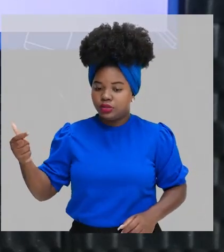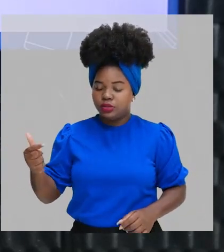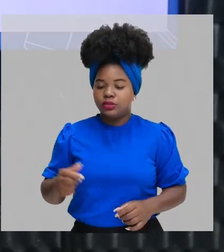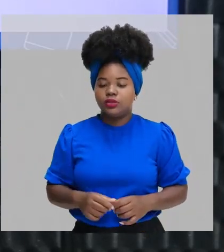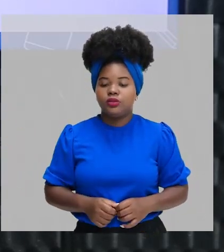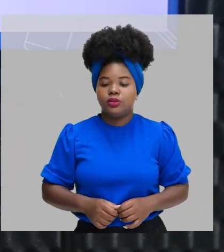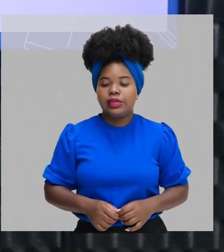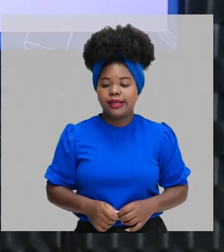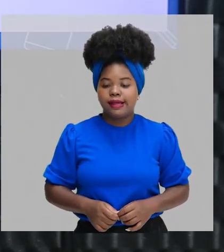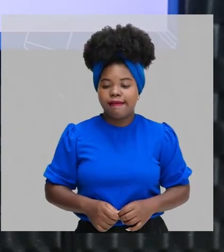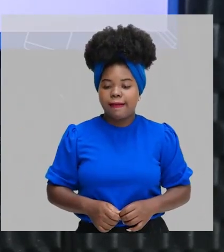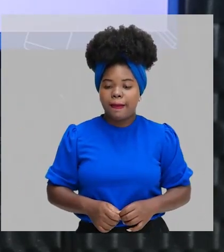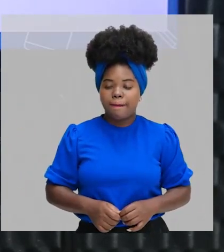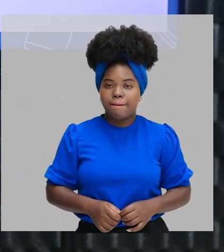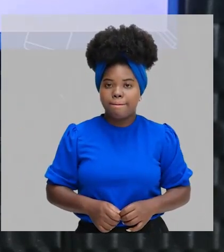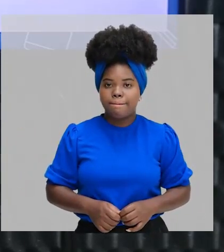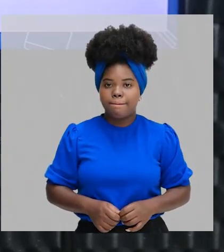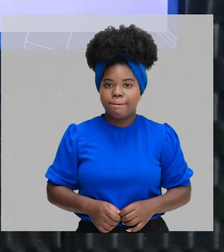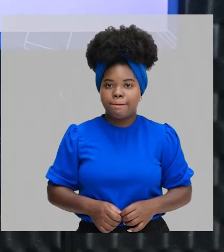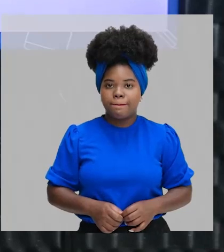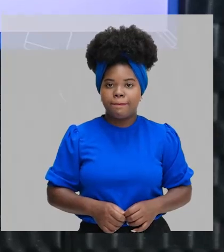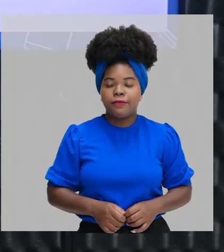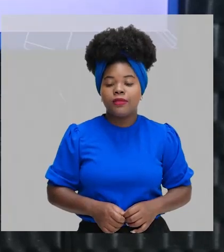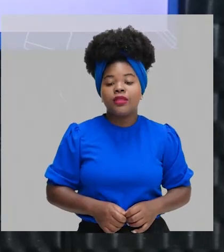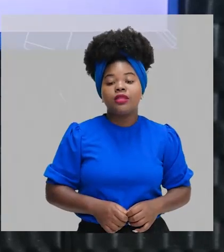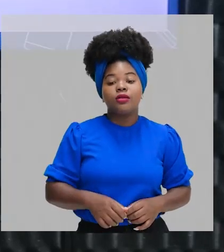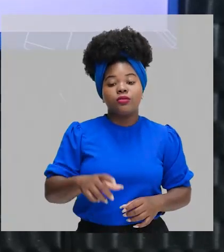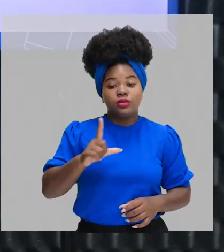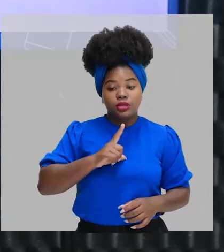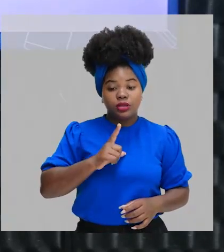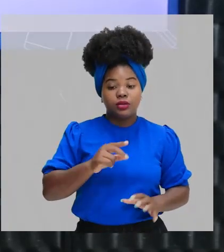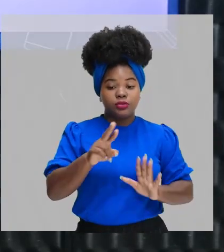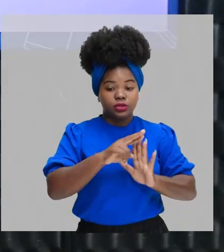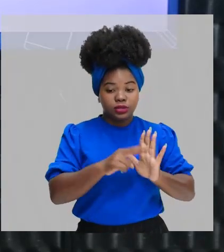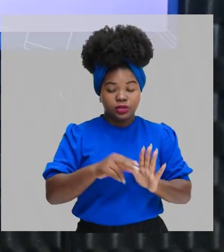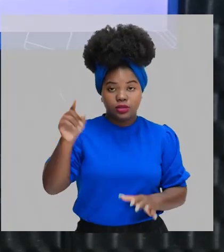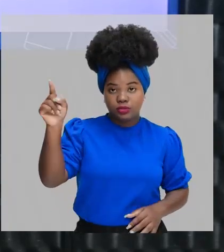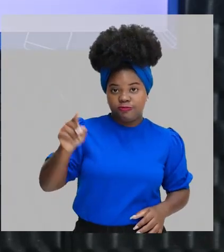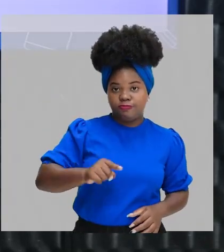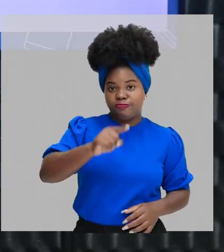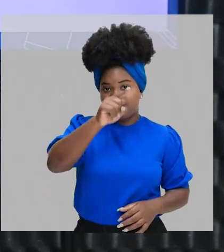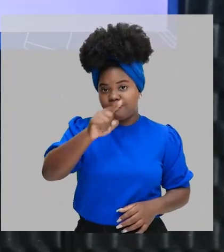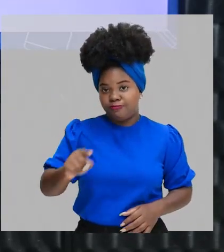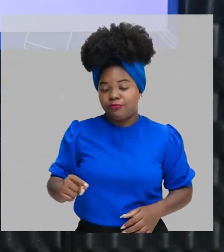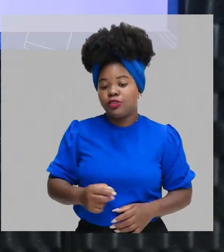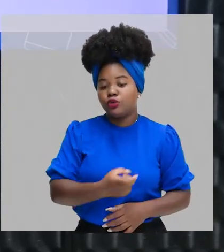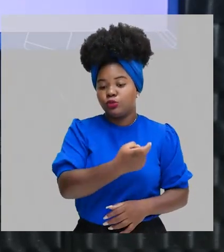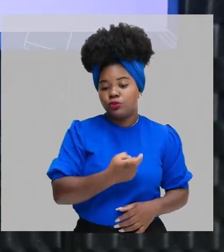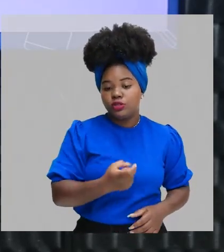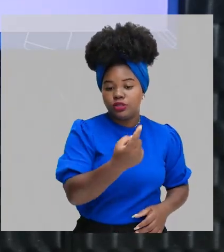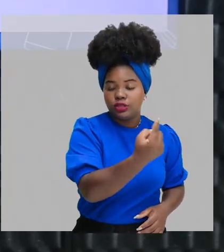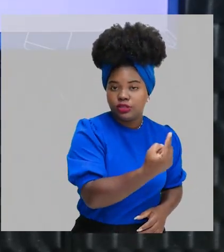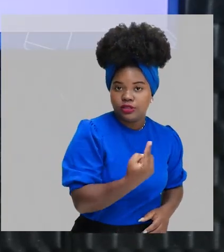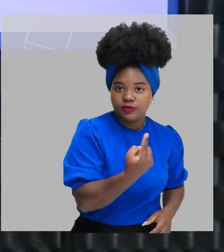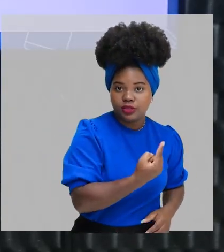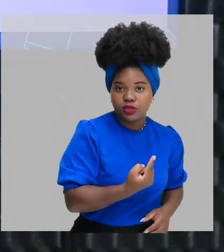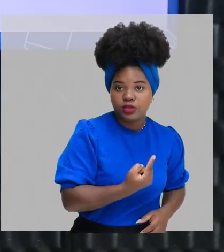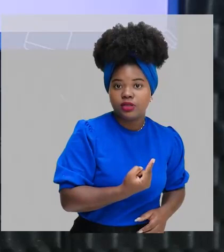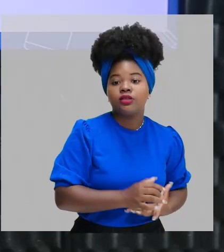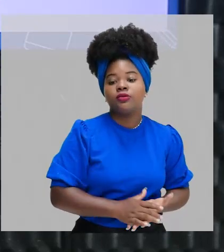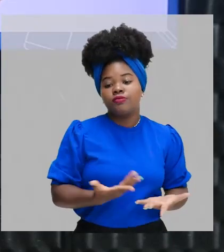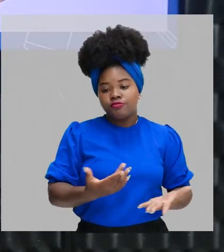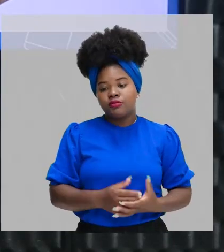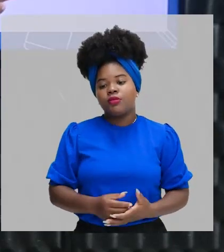X litros de nitrogênio. Então, novamente, uma regra de 3, meios pelo extremo, isolando x,